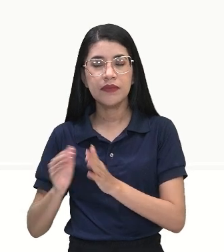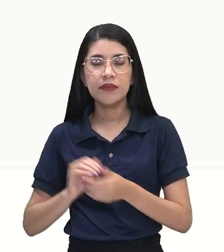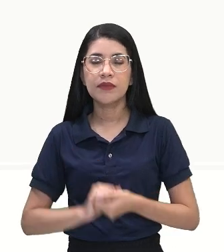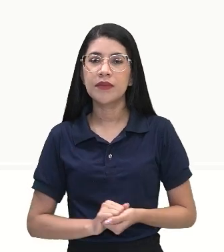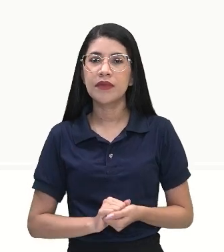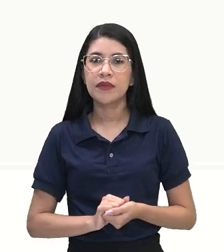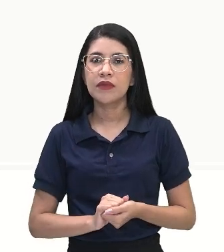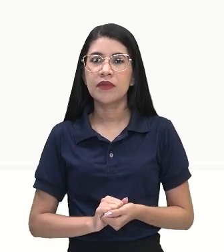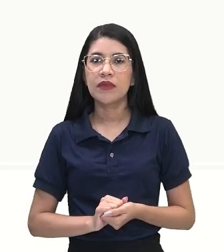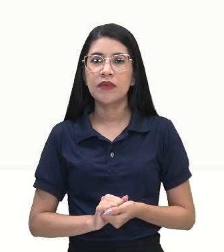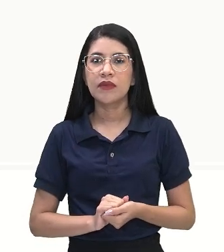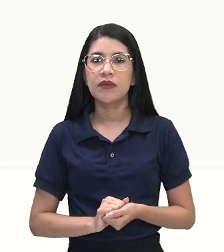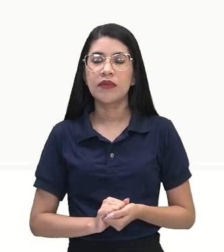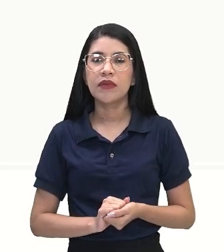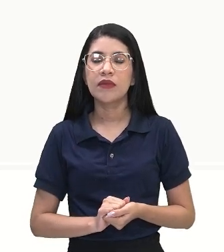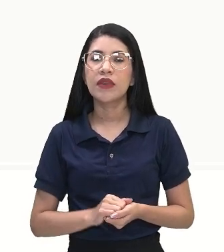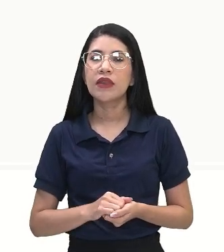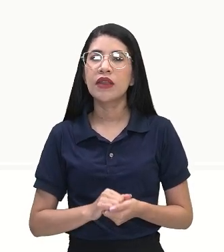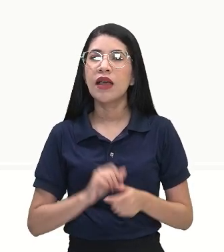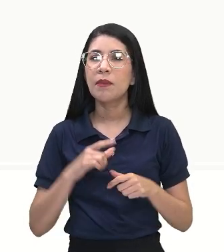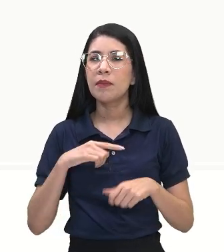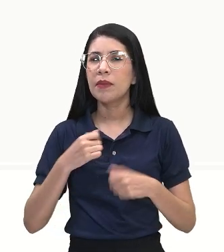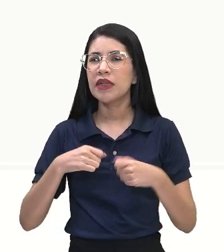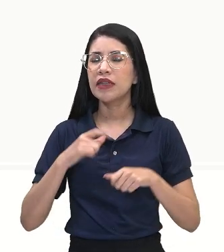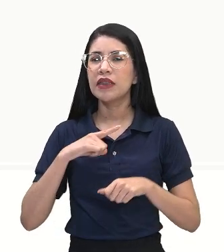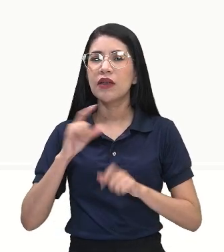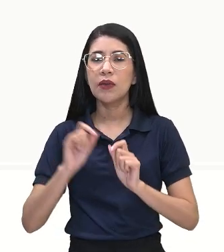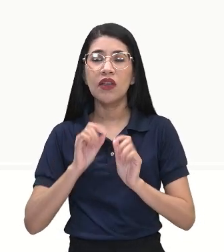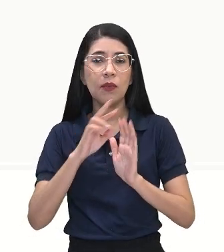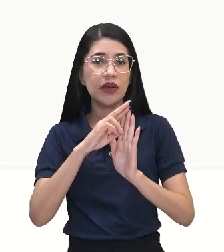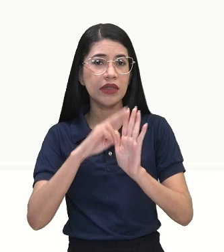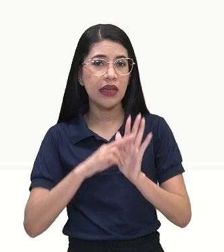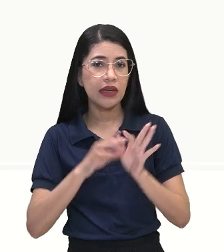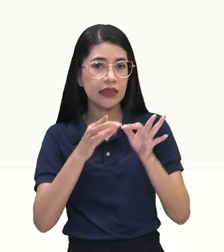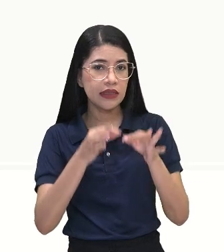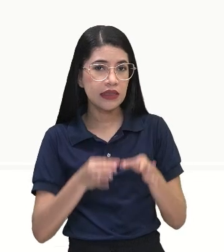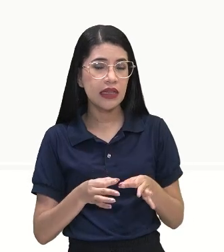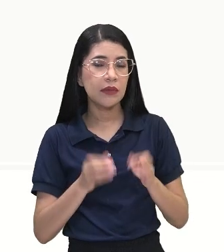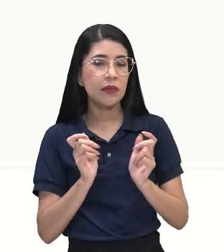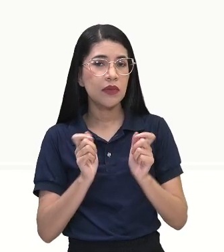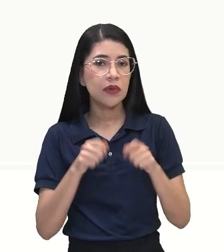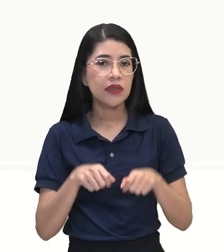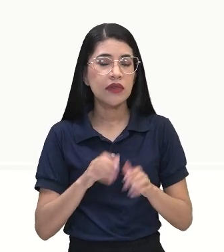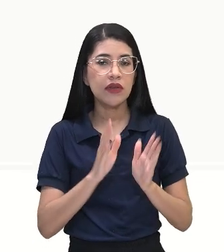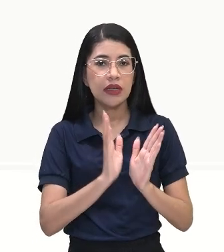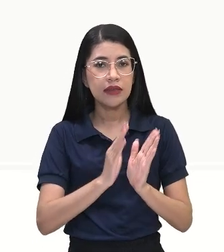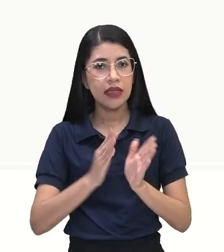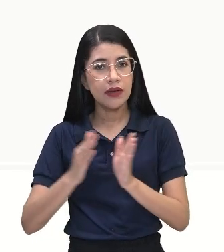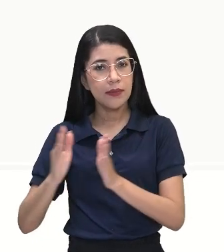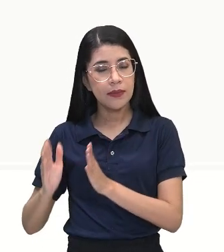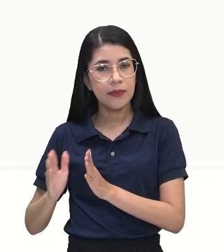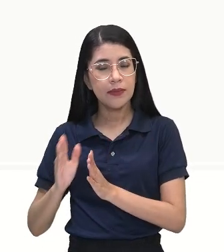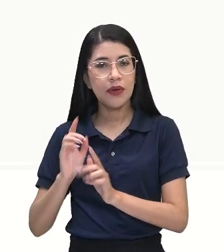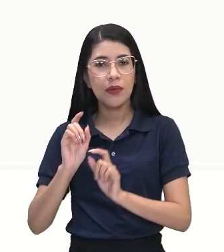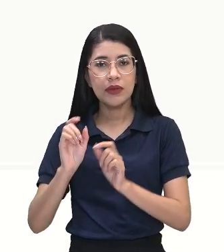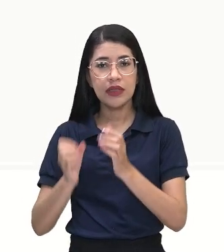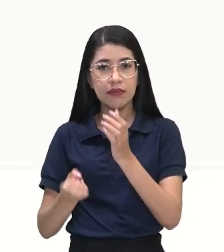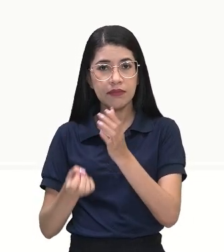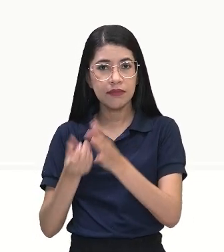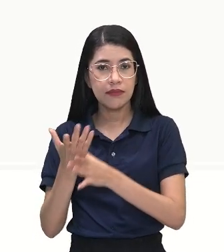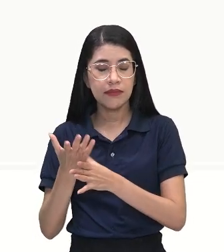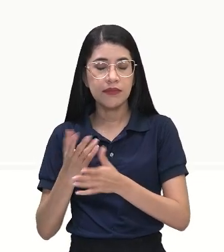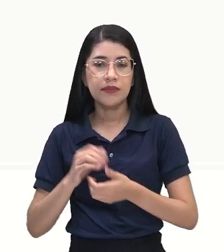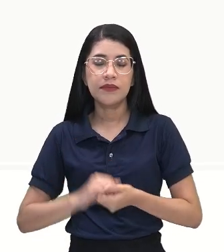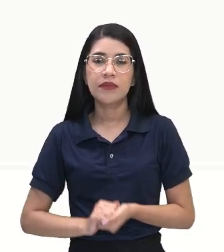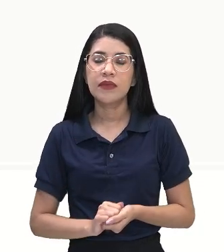sequência lógica, né? Precisa ter algum critério para que essa sequência seja formada. E